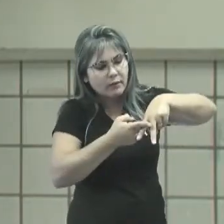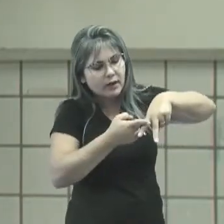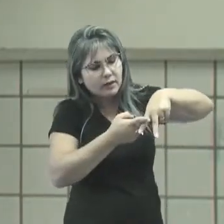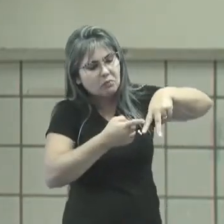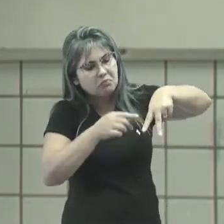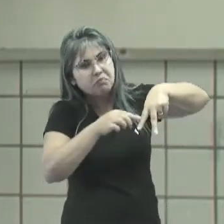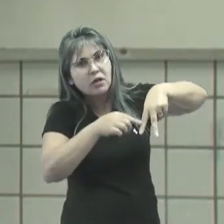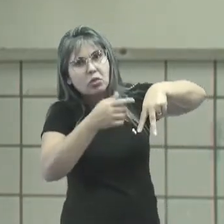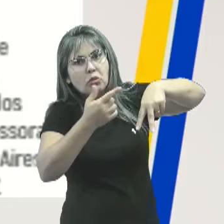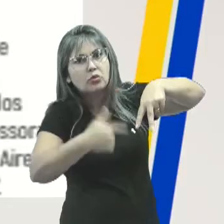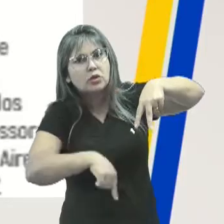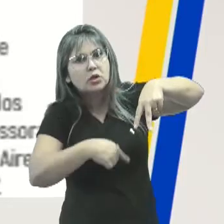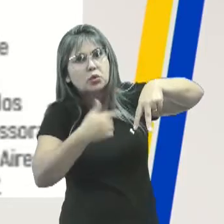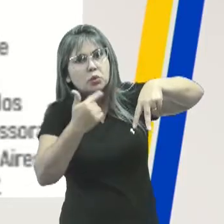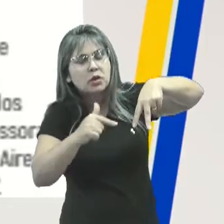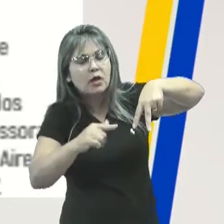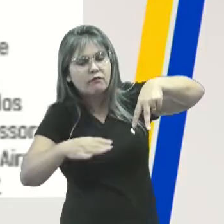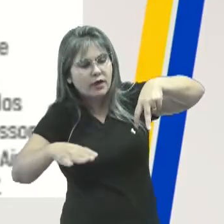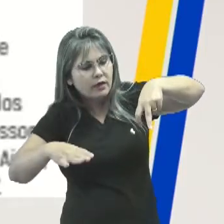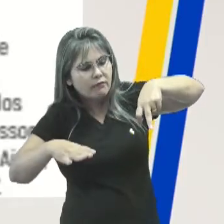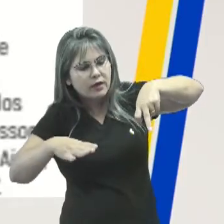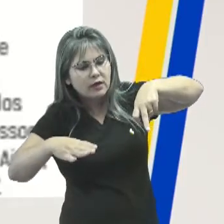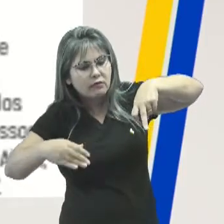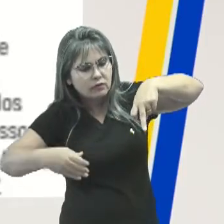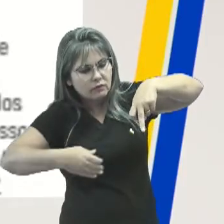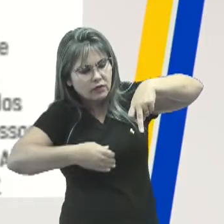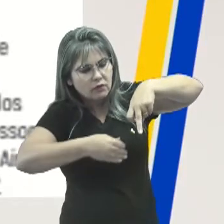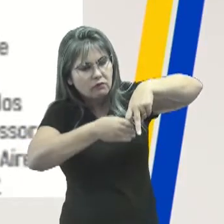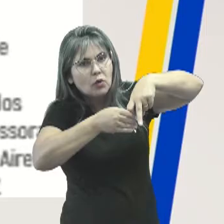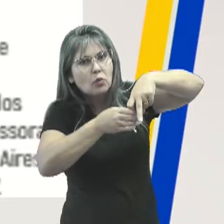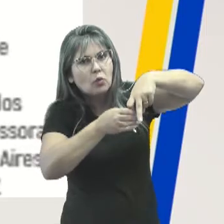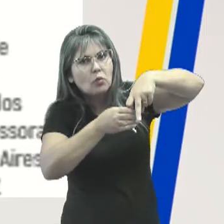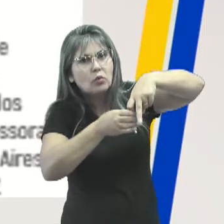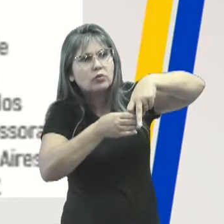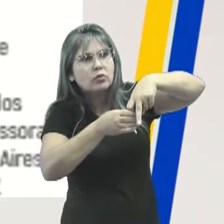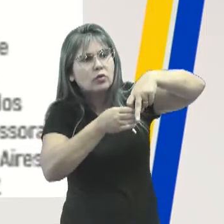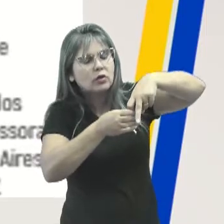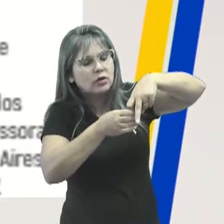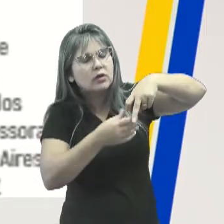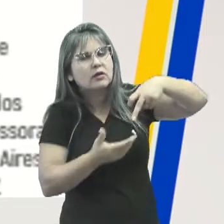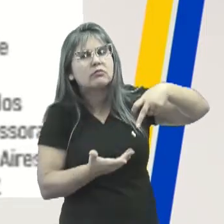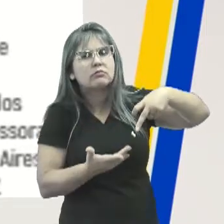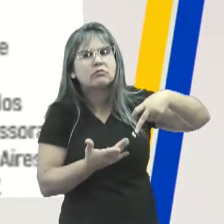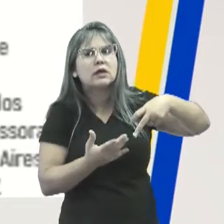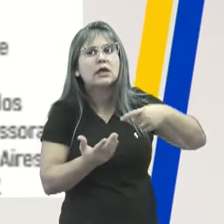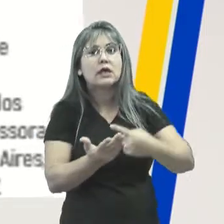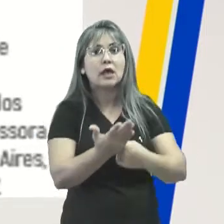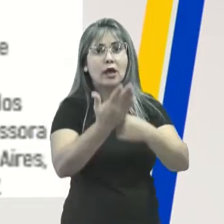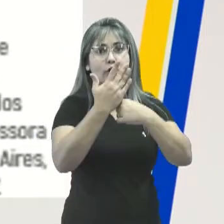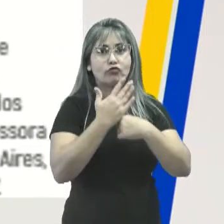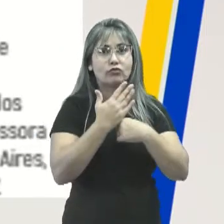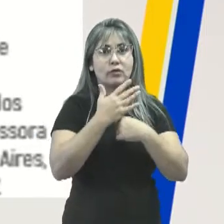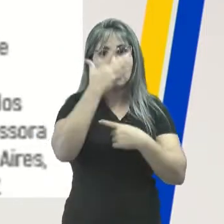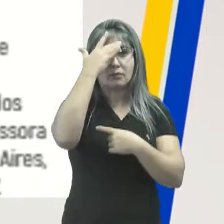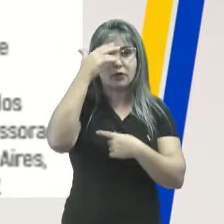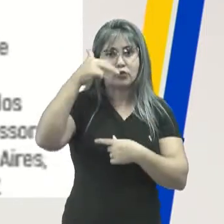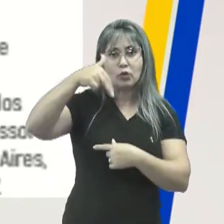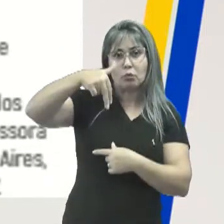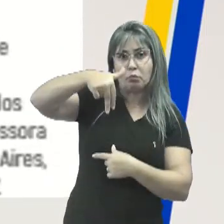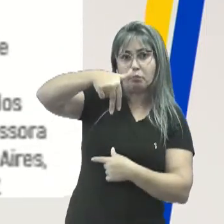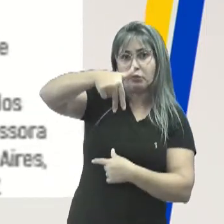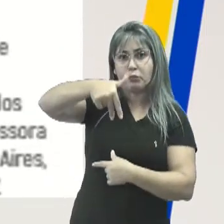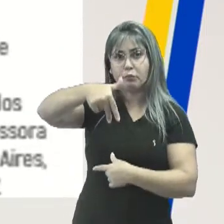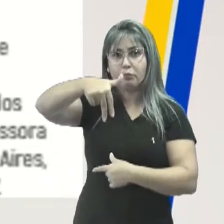uma região, tá bom? Na órtese você tem, na realidade, um equipamento que